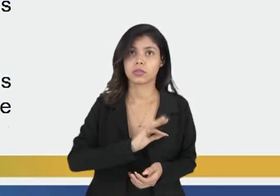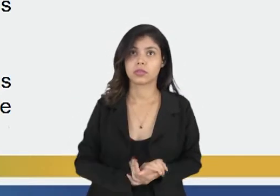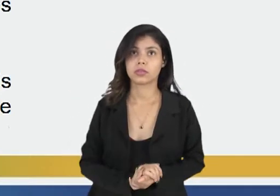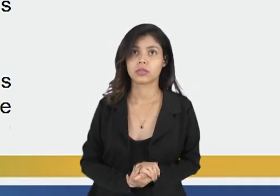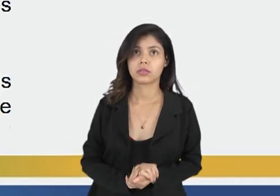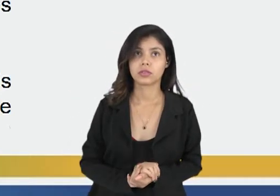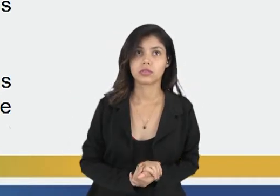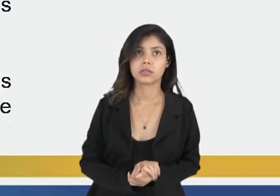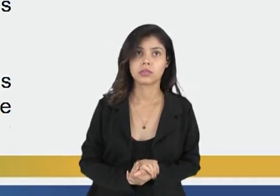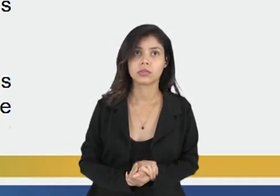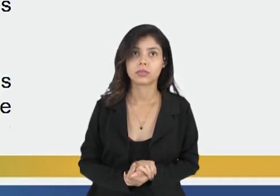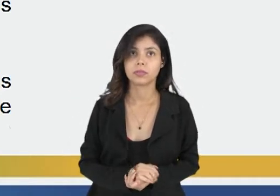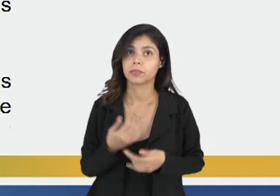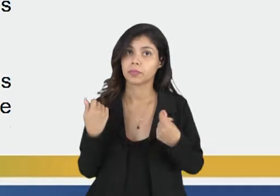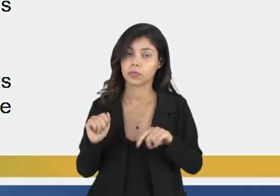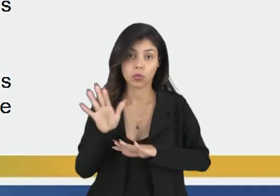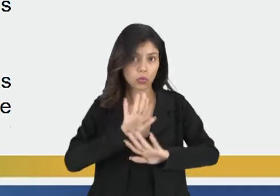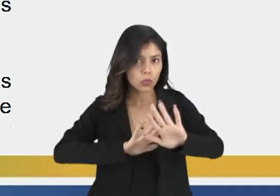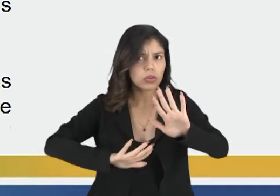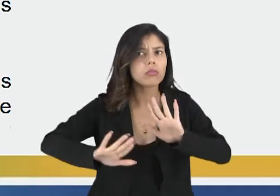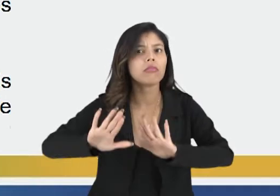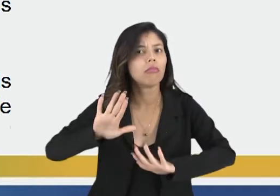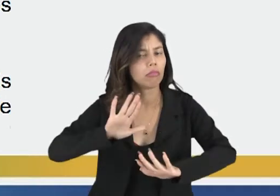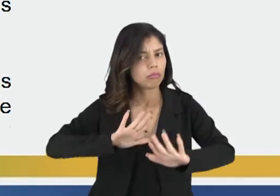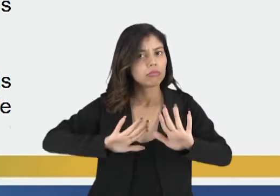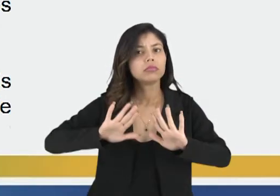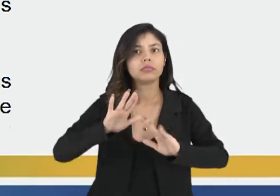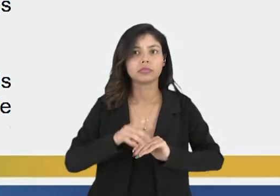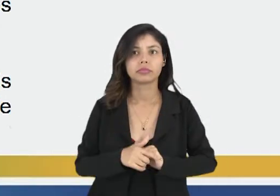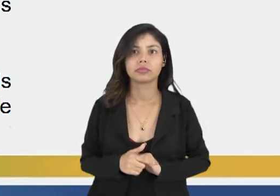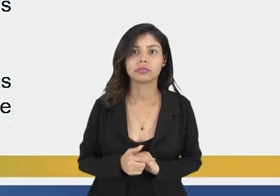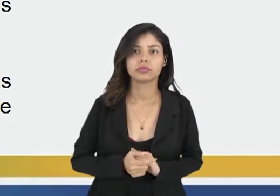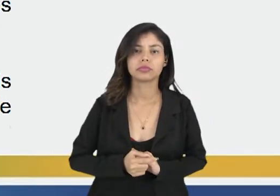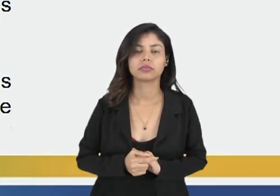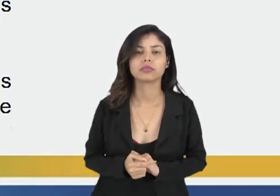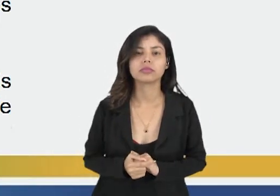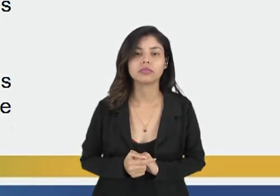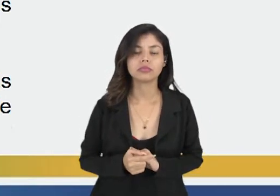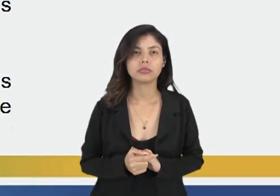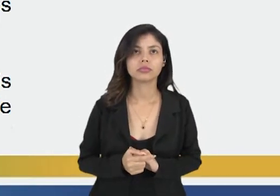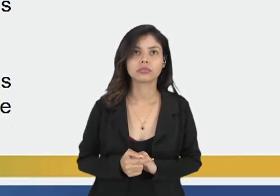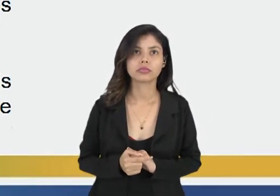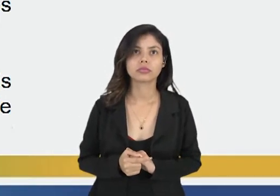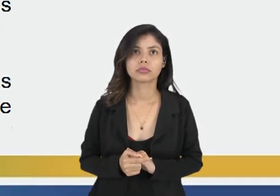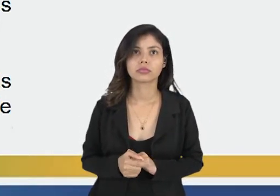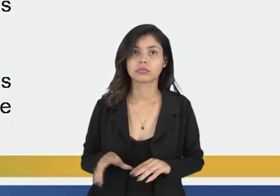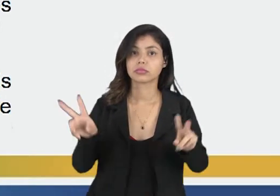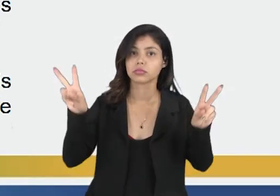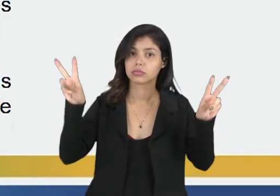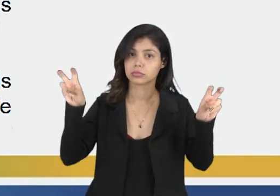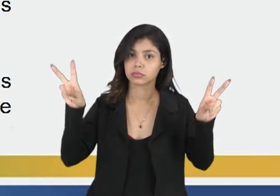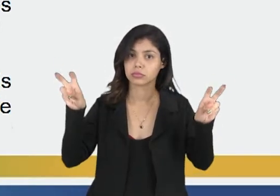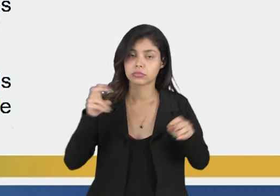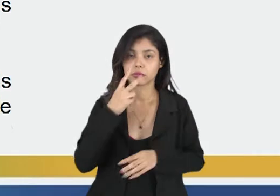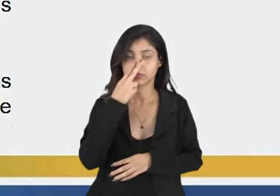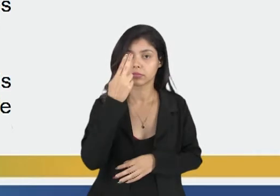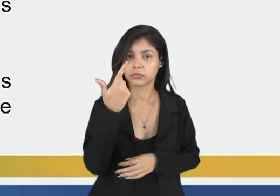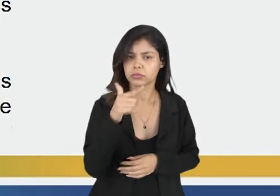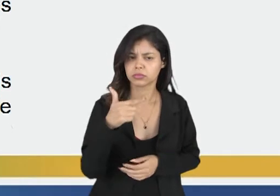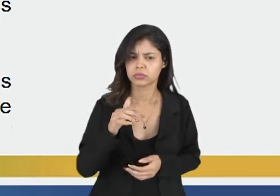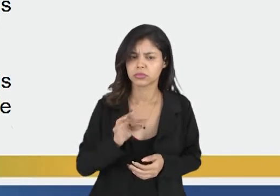E devemos, né, tomar muito cuidado com os títulos, que parecem que